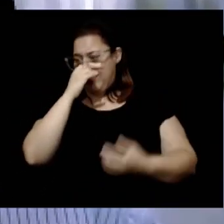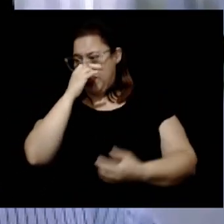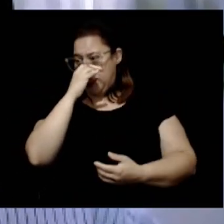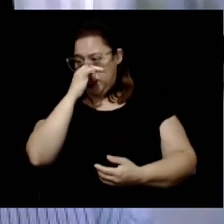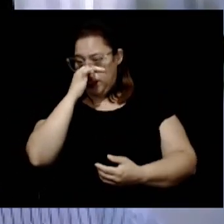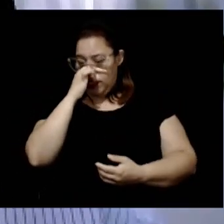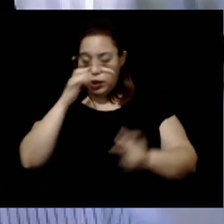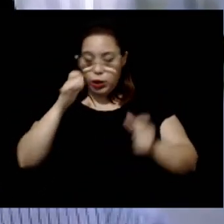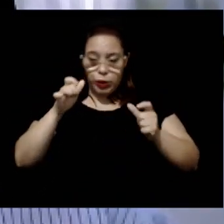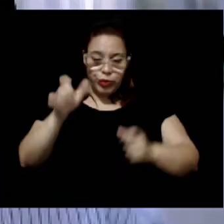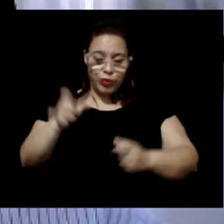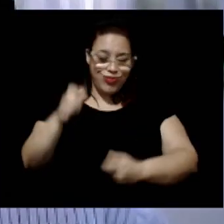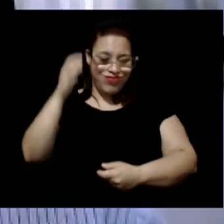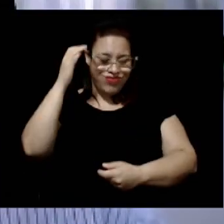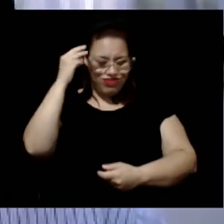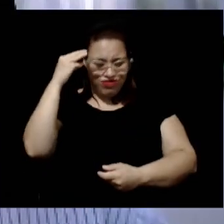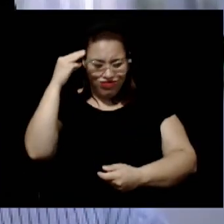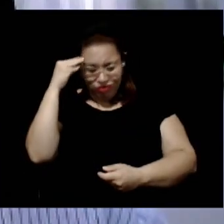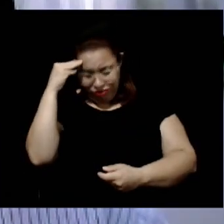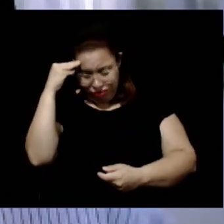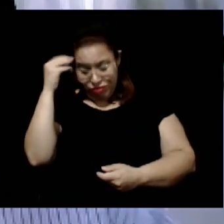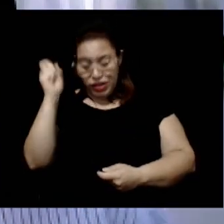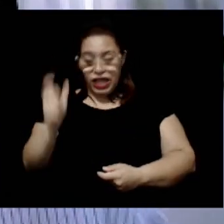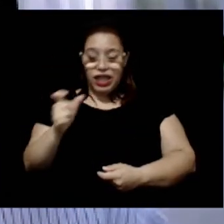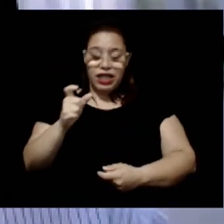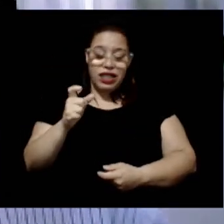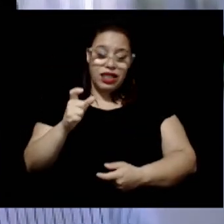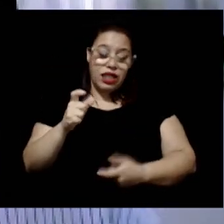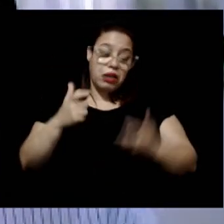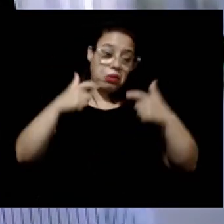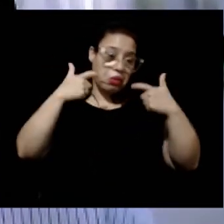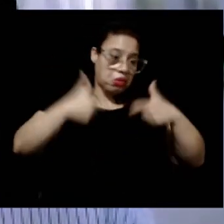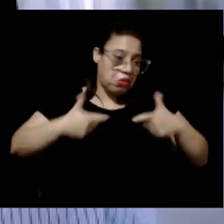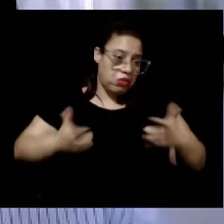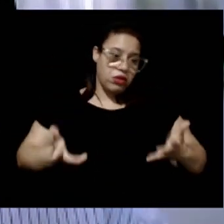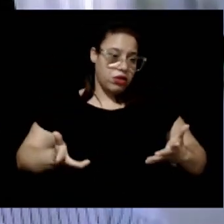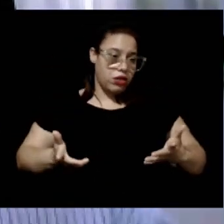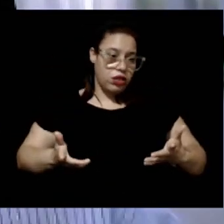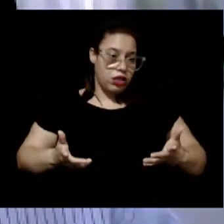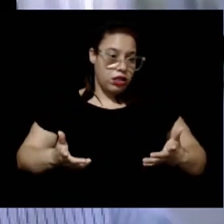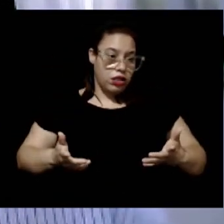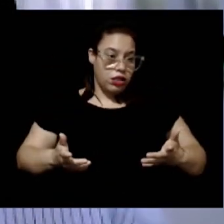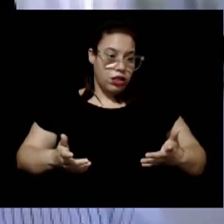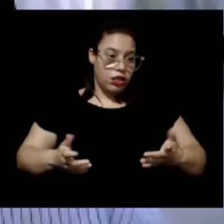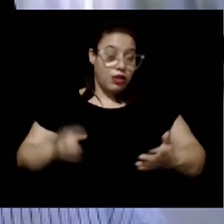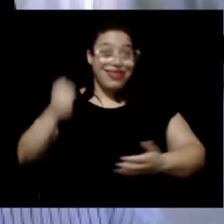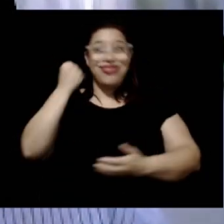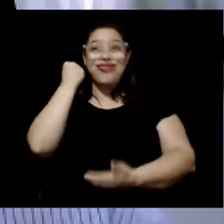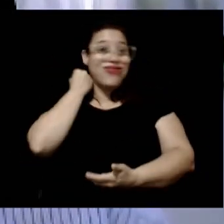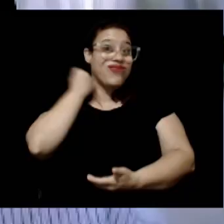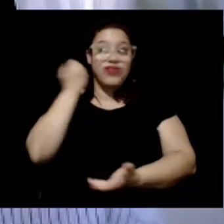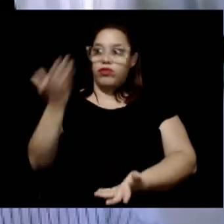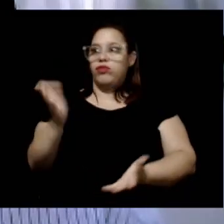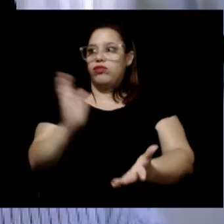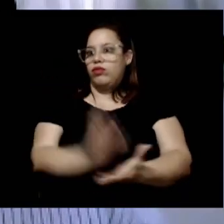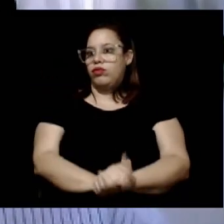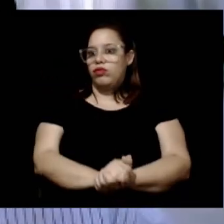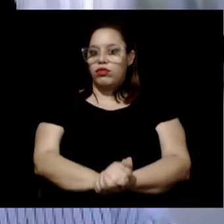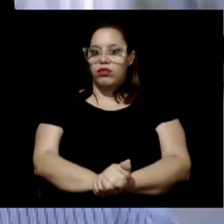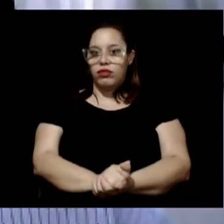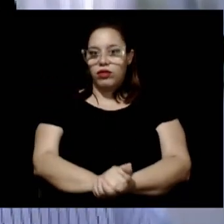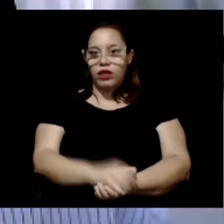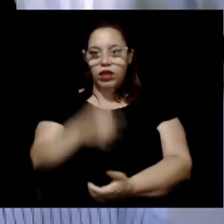levam pessoas a ter uma personalidade que encaram como estressores, às vezes coisas do dia a dia. São dois